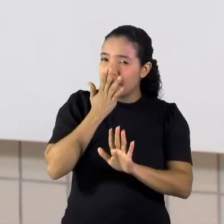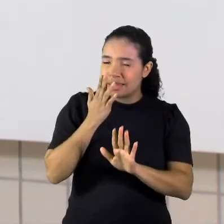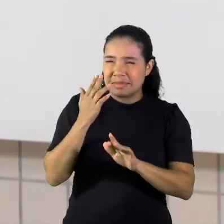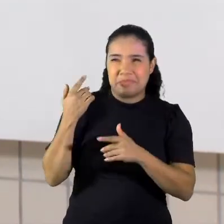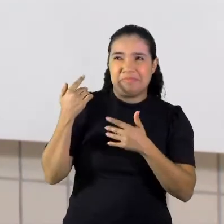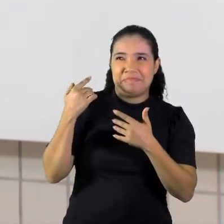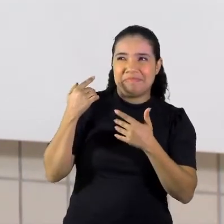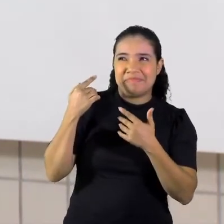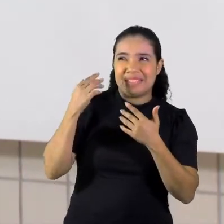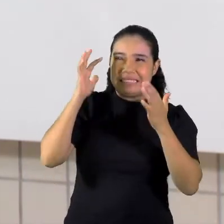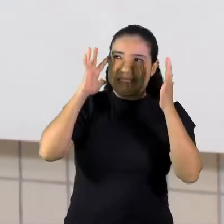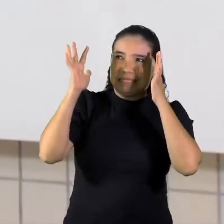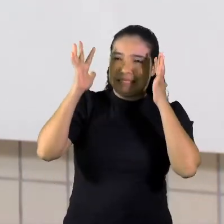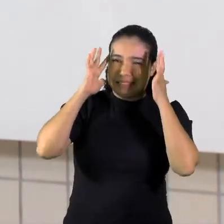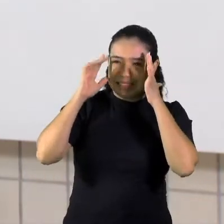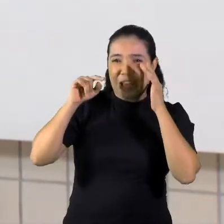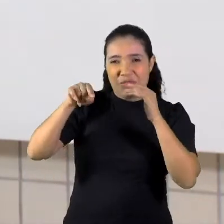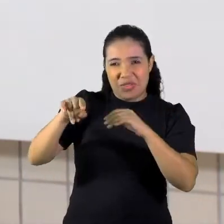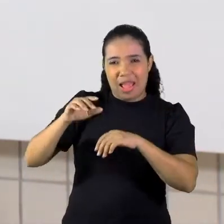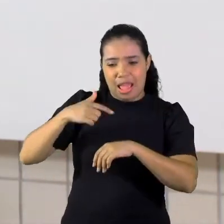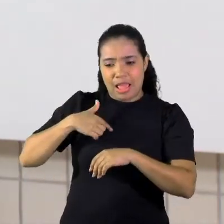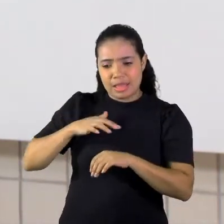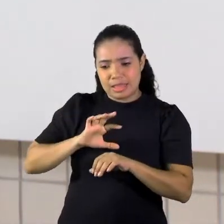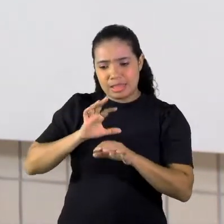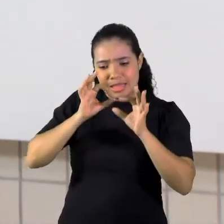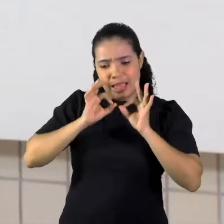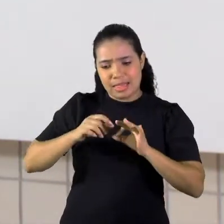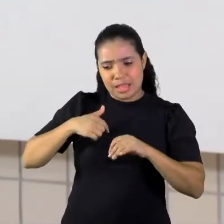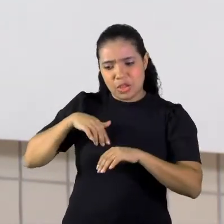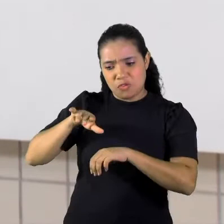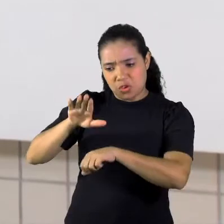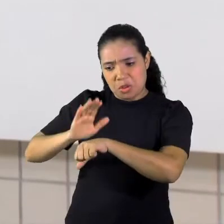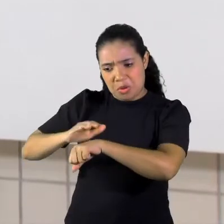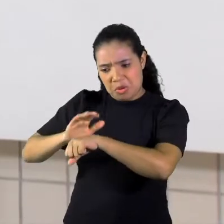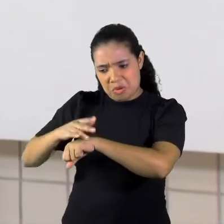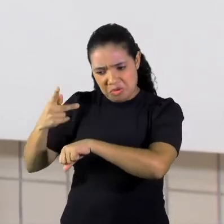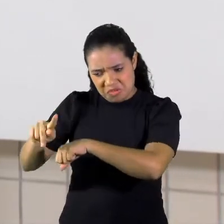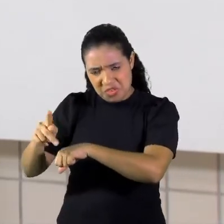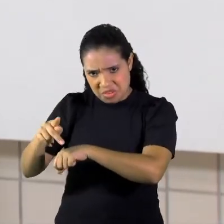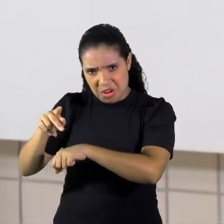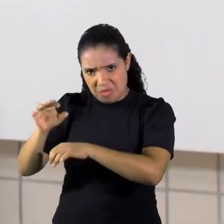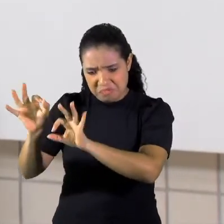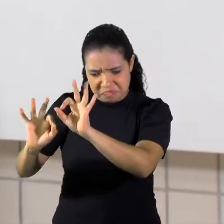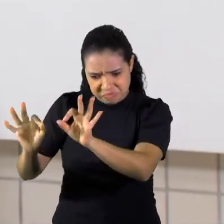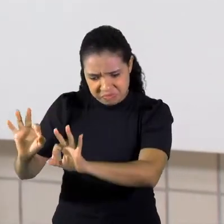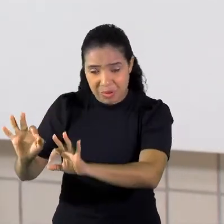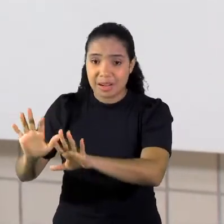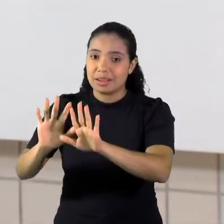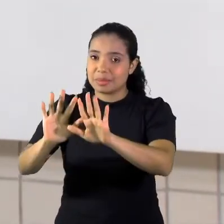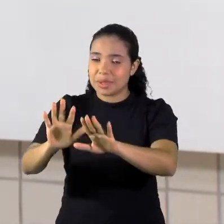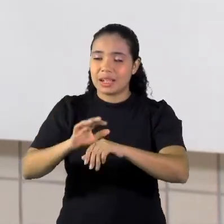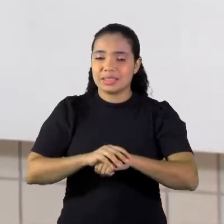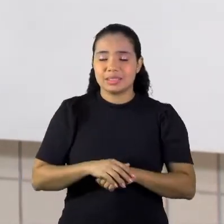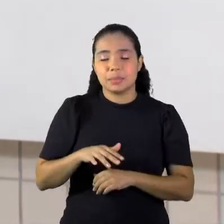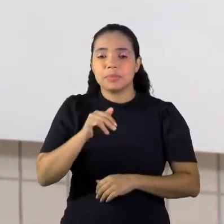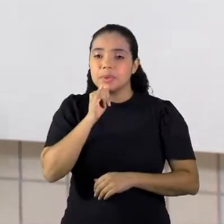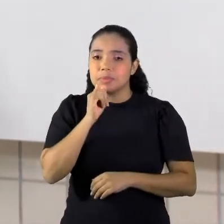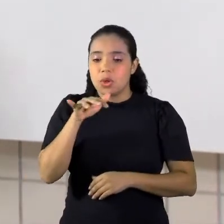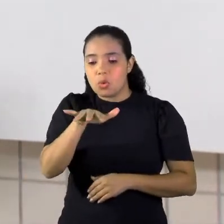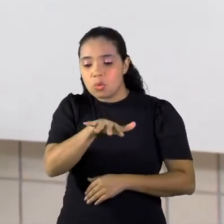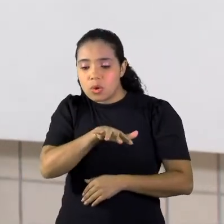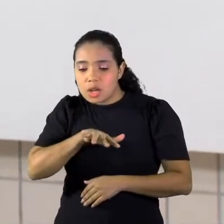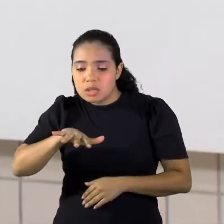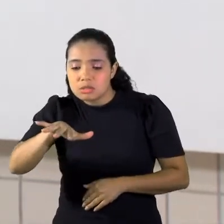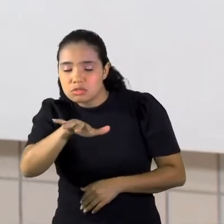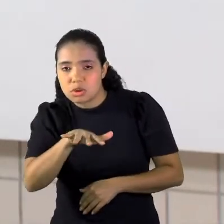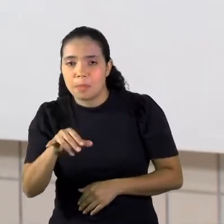vou garantir que você vai tomar as suas decisões. Mas calma. Quando existe uma região, quando em uma determinada